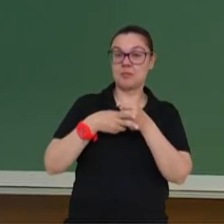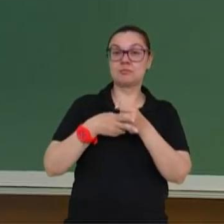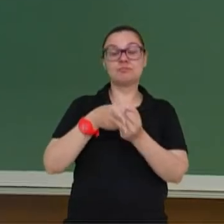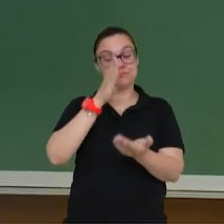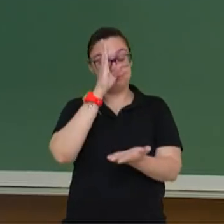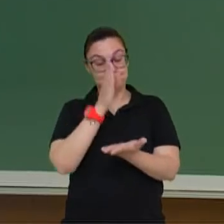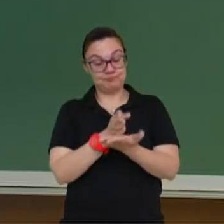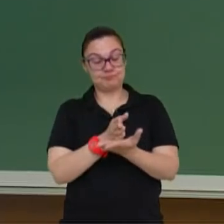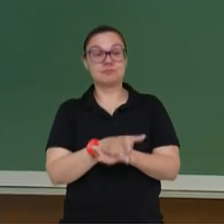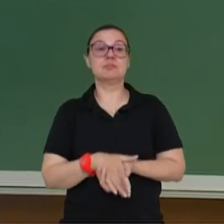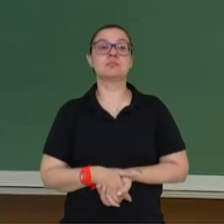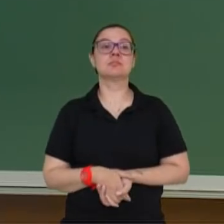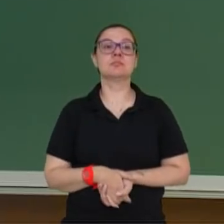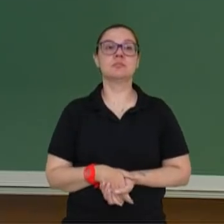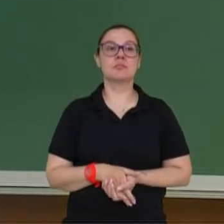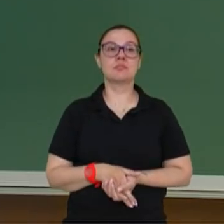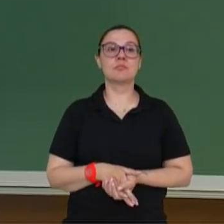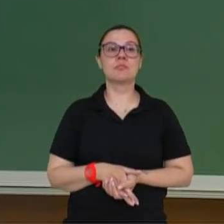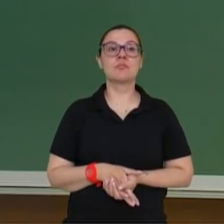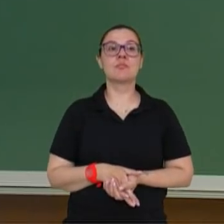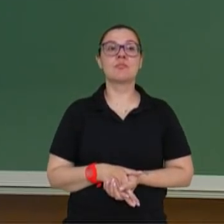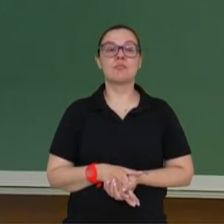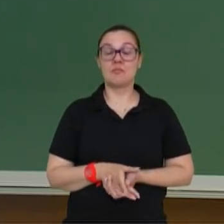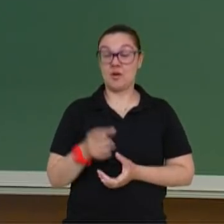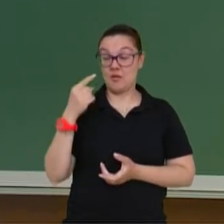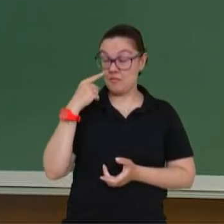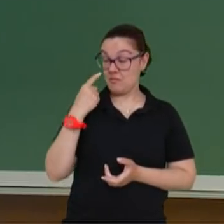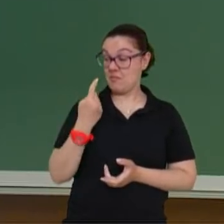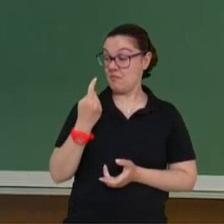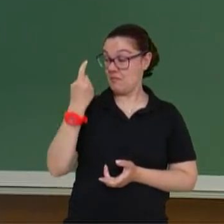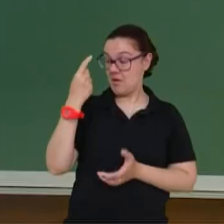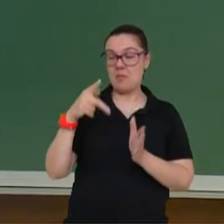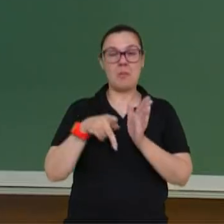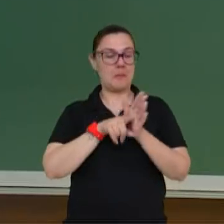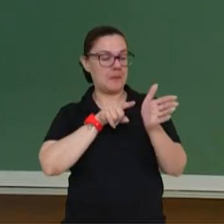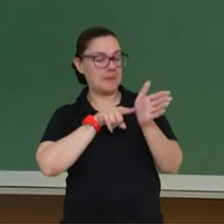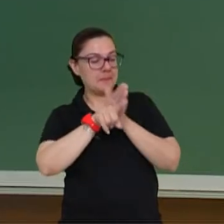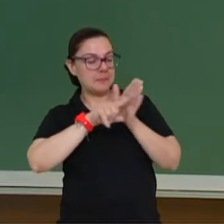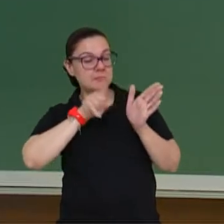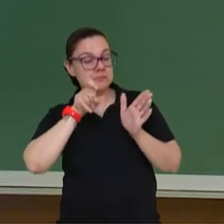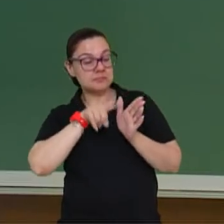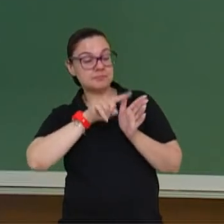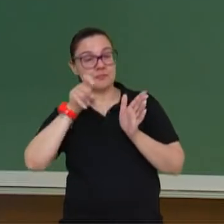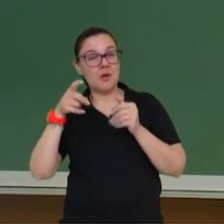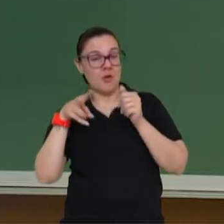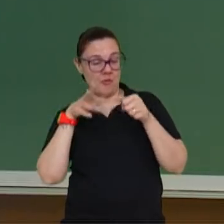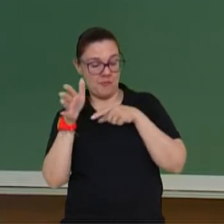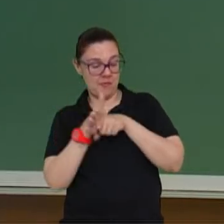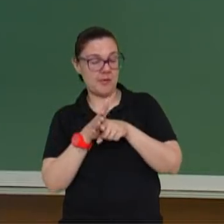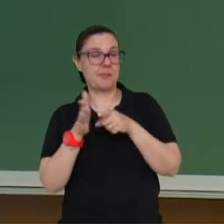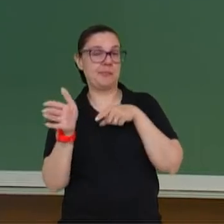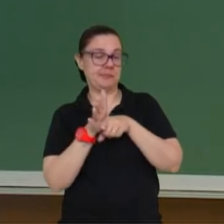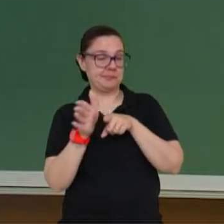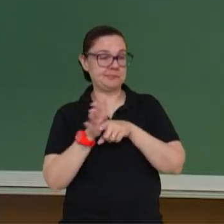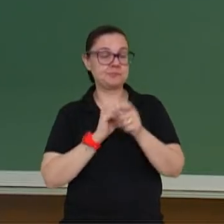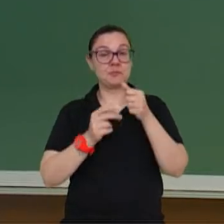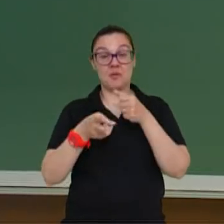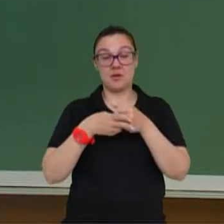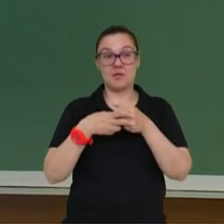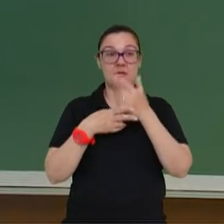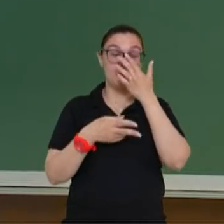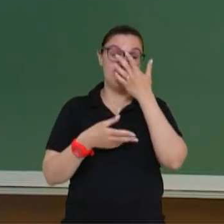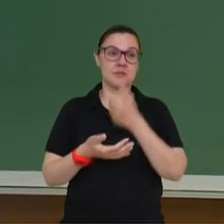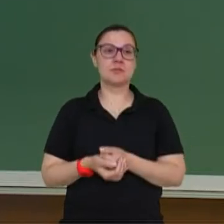intransitivo. Vamos rever as perguntinhas que fazemos ao verbo?